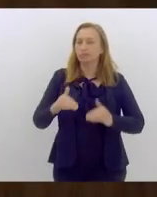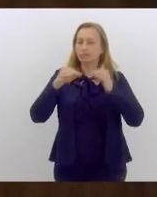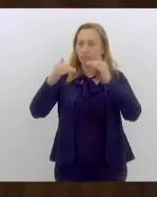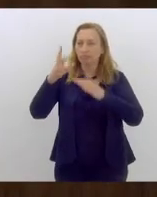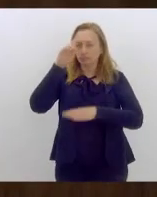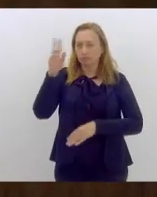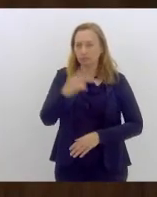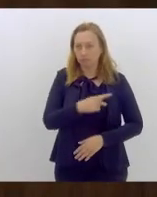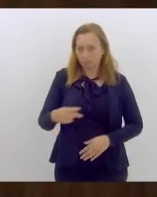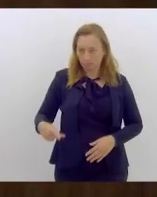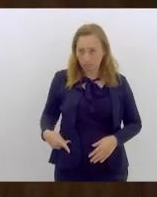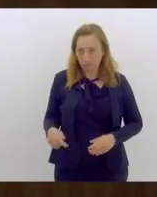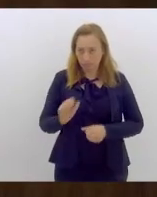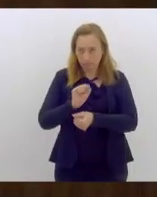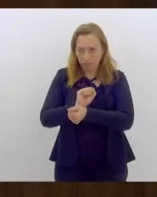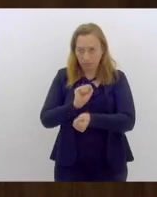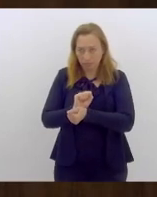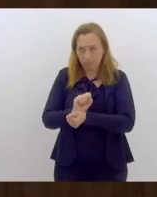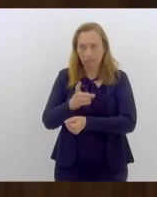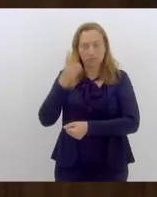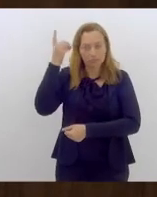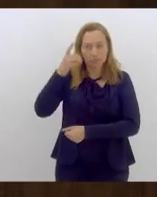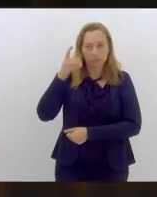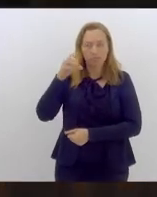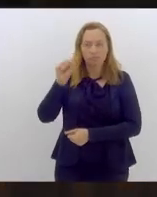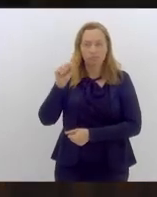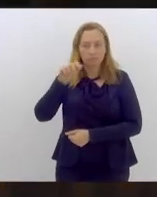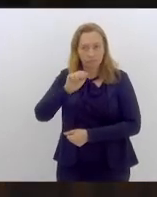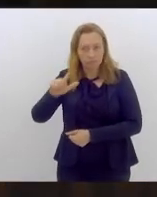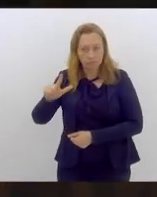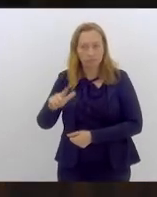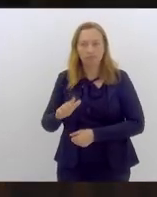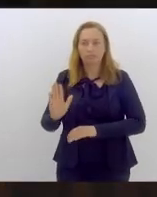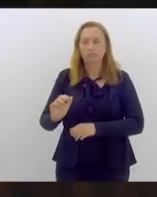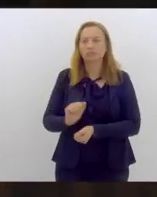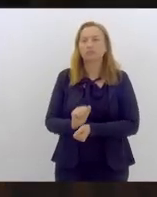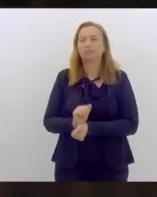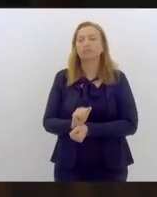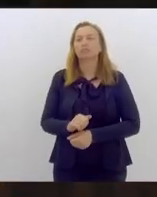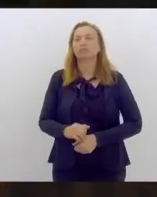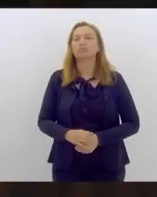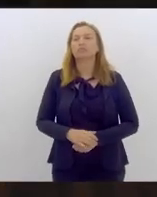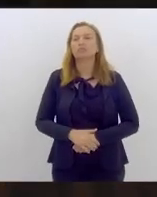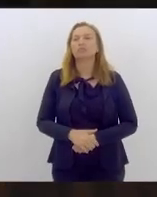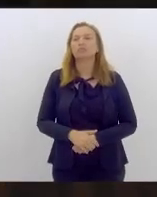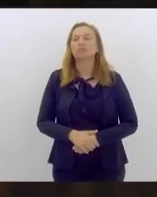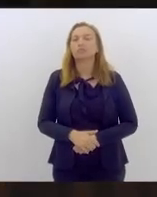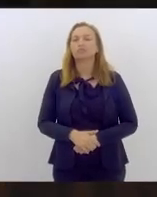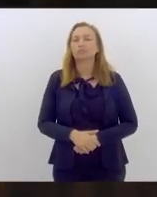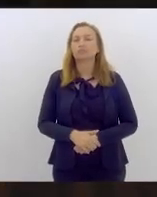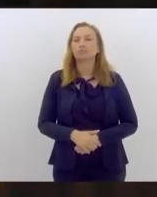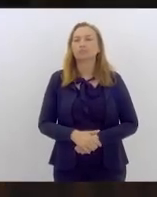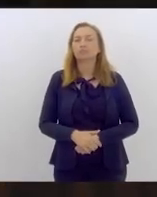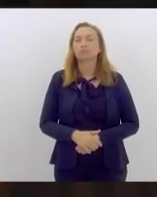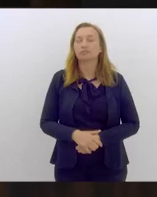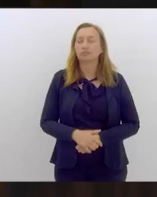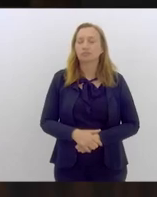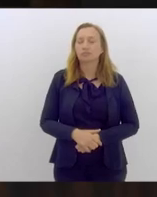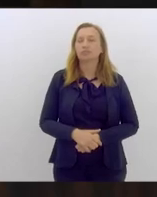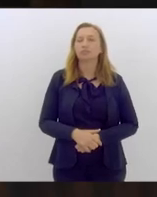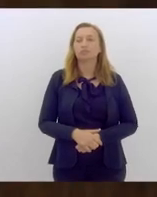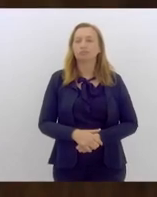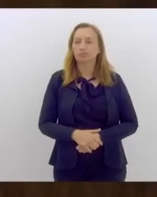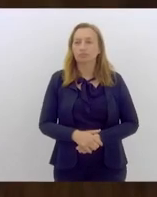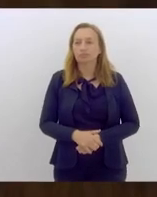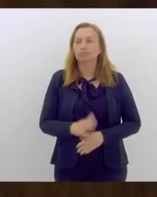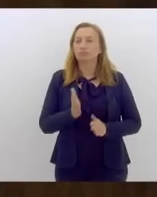ordem, presidenta. Só um minutinho, deputado Samuel Malafaia. Só um minutinho. Queria deputado solicitar Valdec. A Vossa Excelência, deputada Mata Rocha. Também. Que